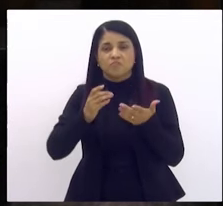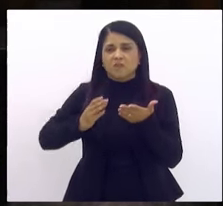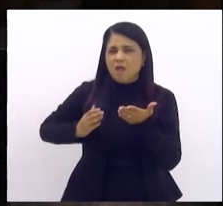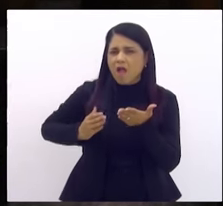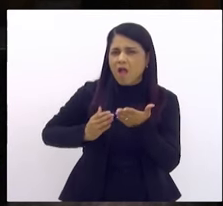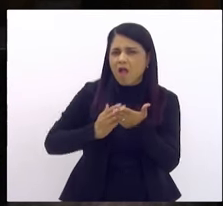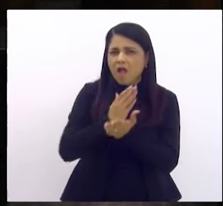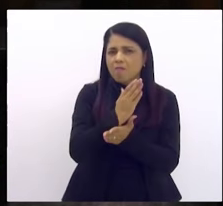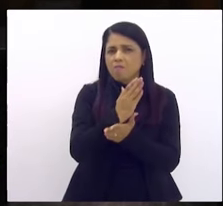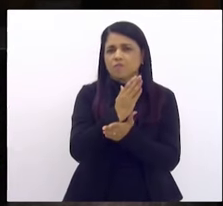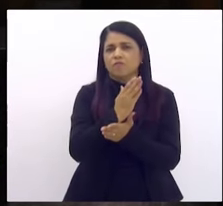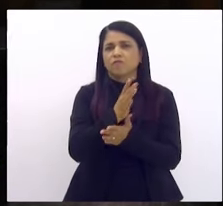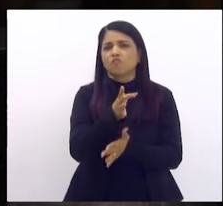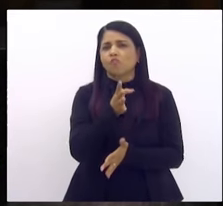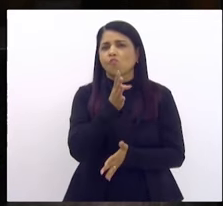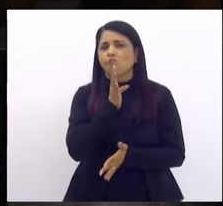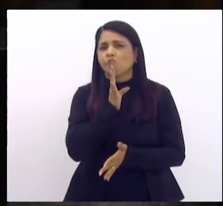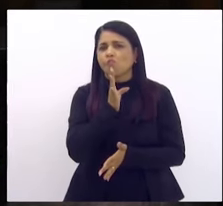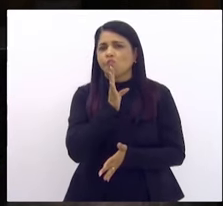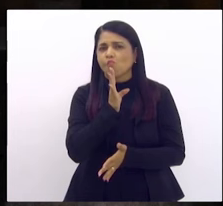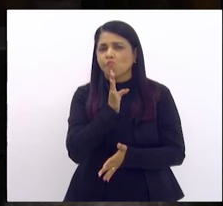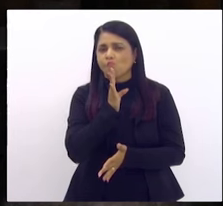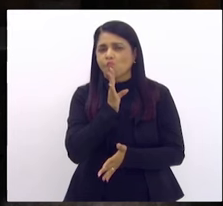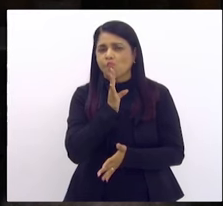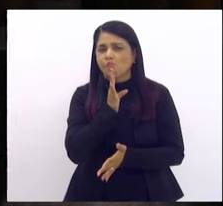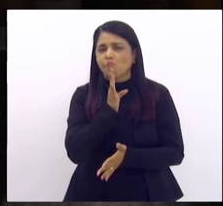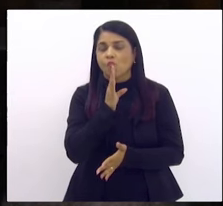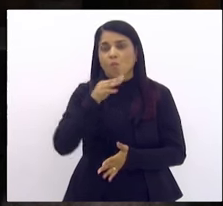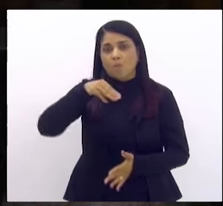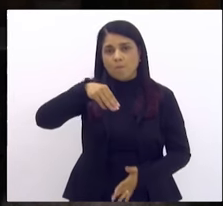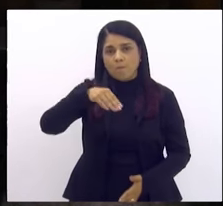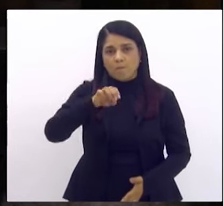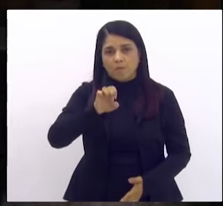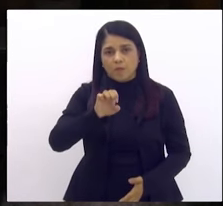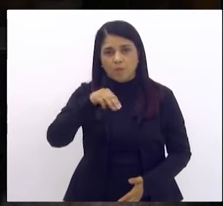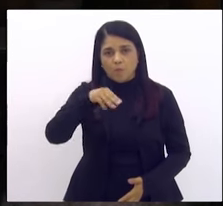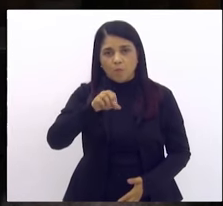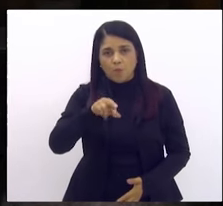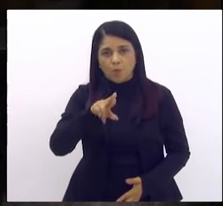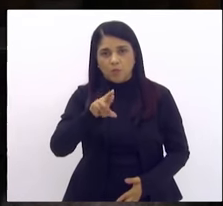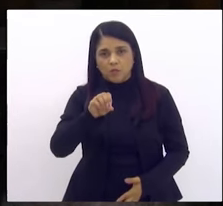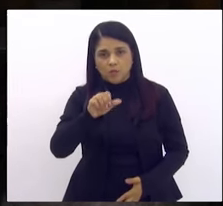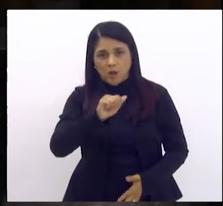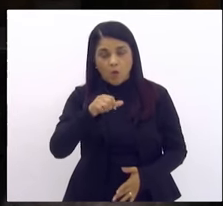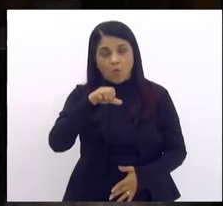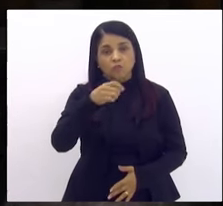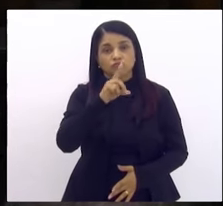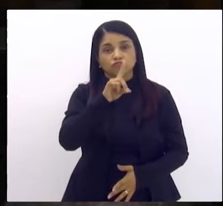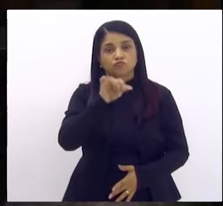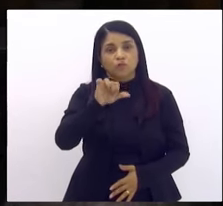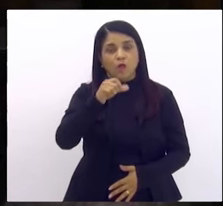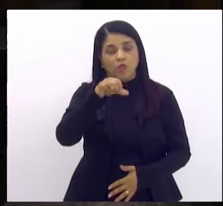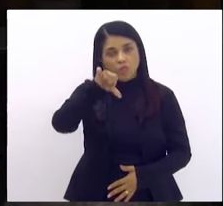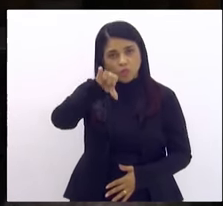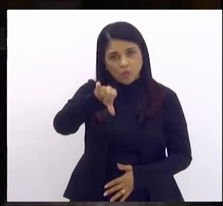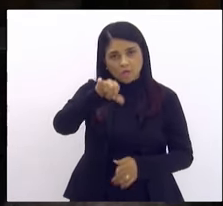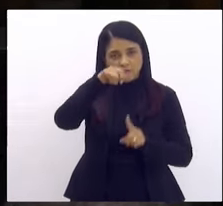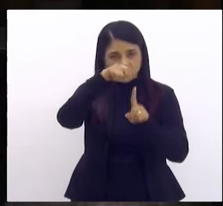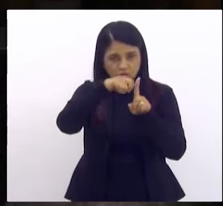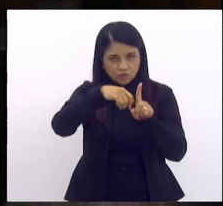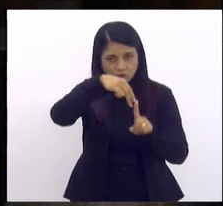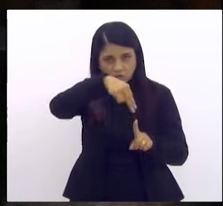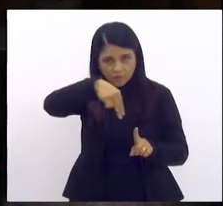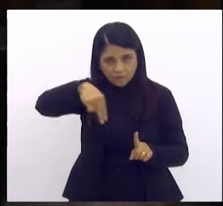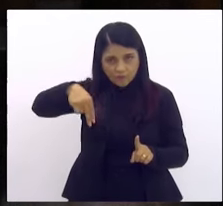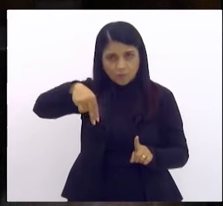aprovou, reconhecendo o memorial 9 de novembro no